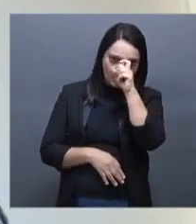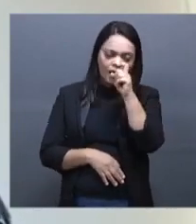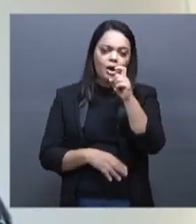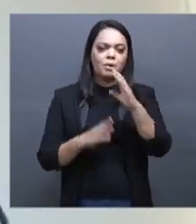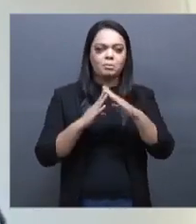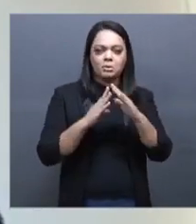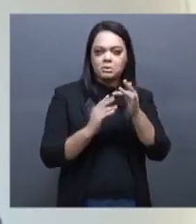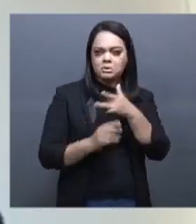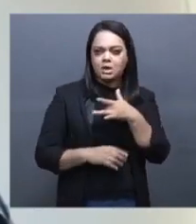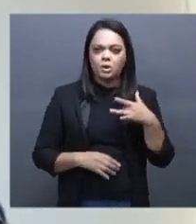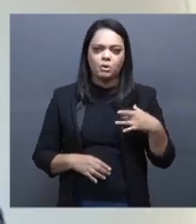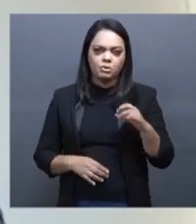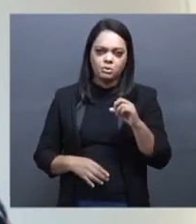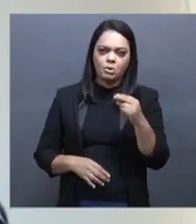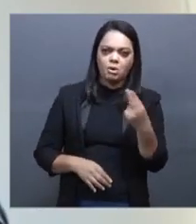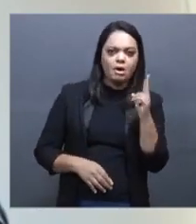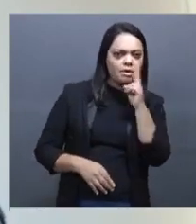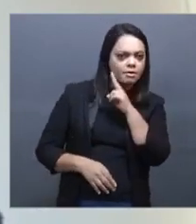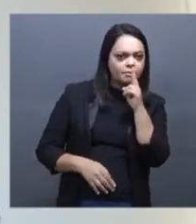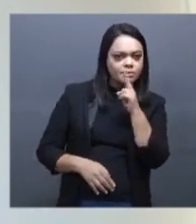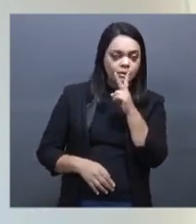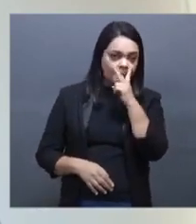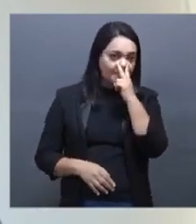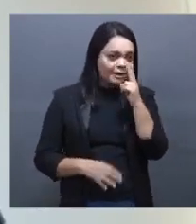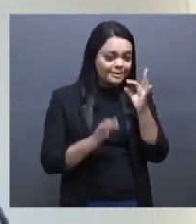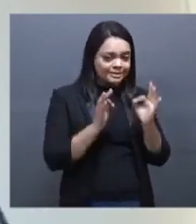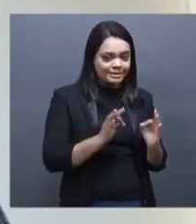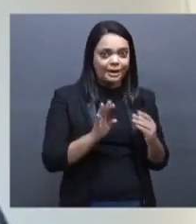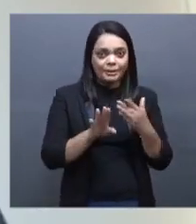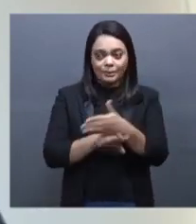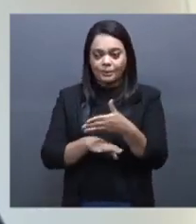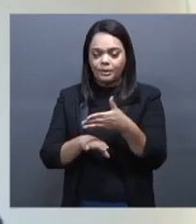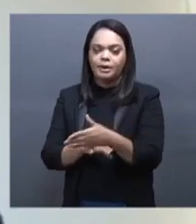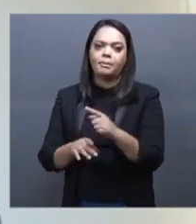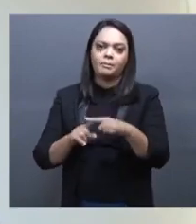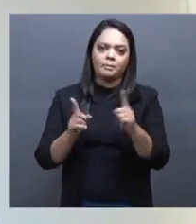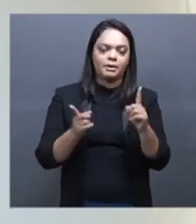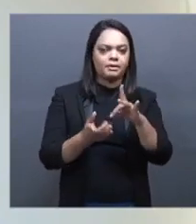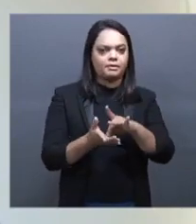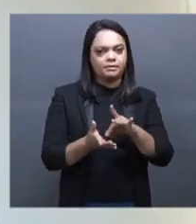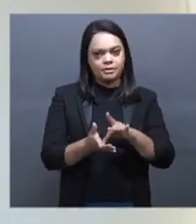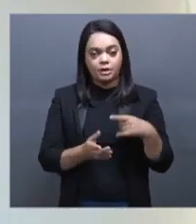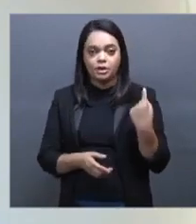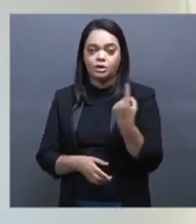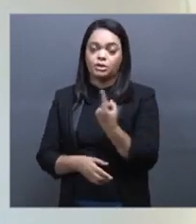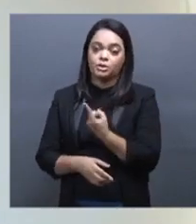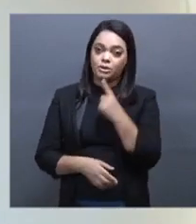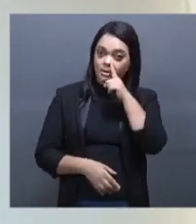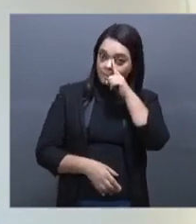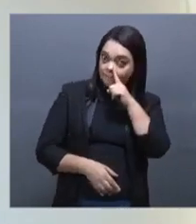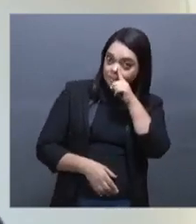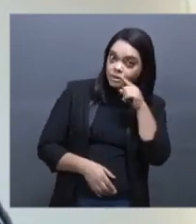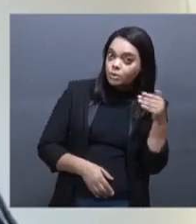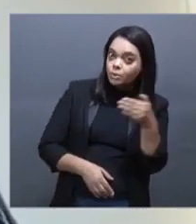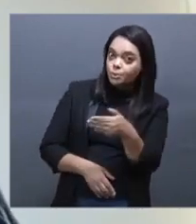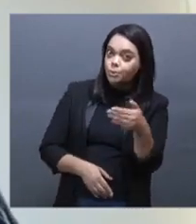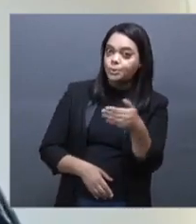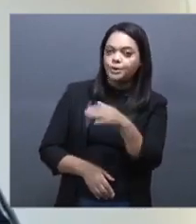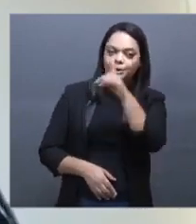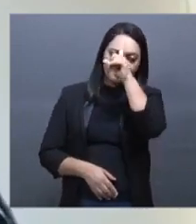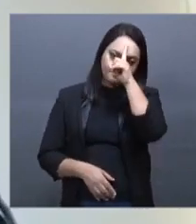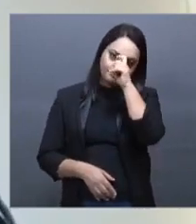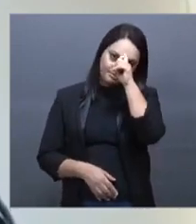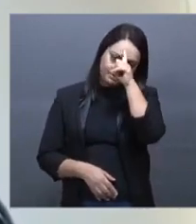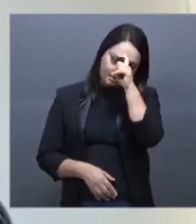de saúde ou emergência parece o certo a se fazer, mas na verdade a gente corre ainda mais riscos nesses